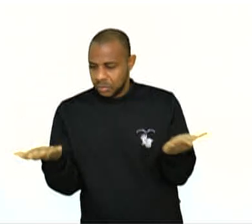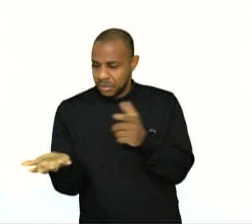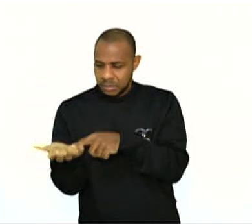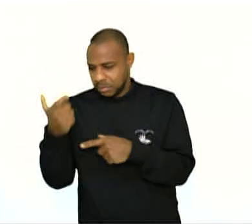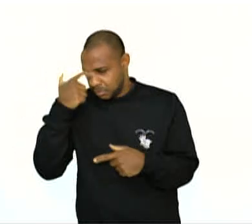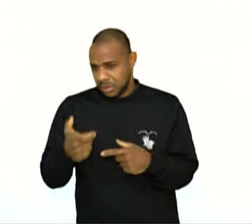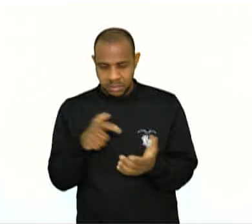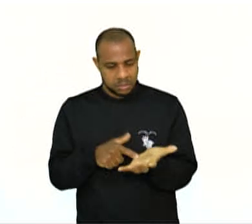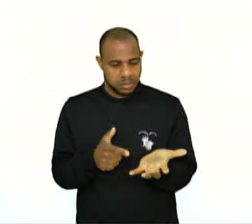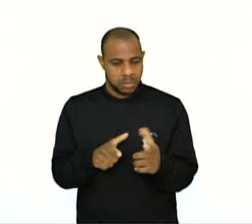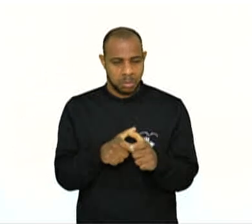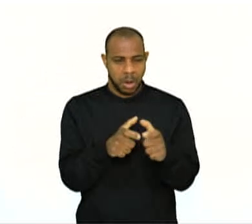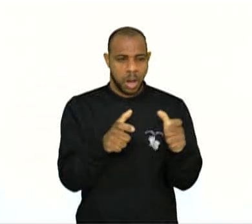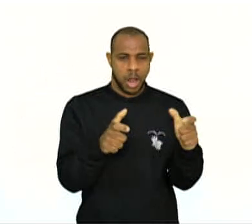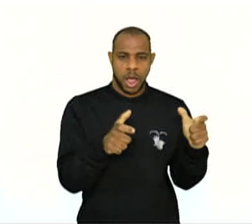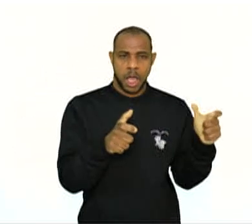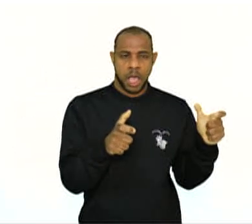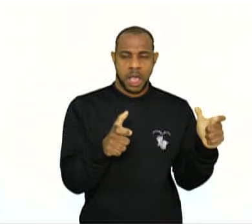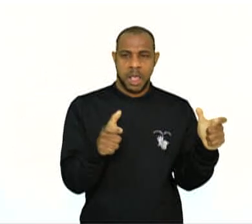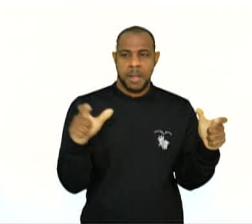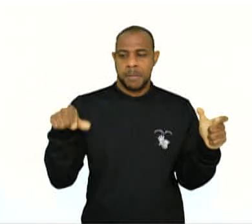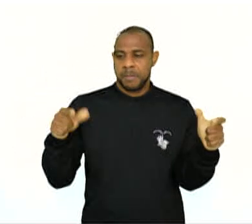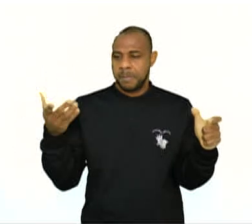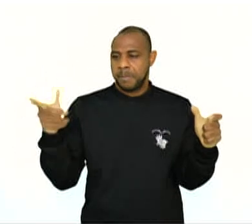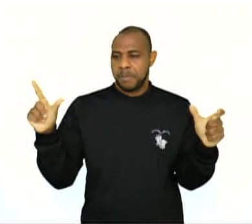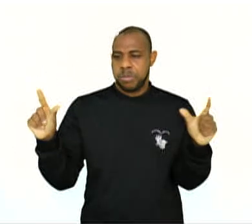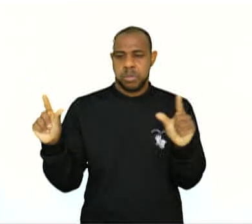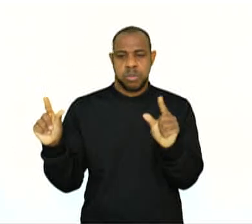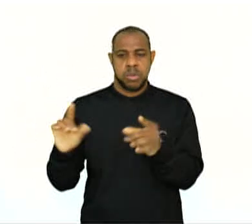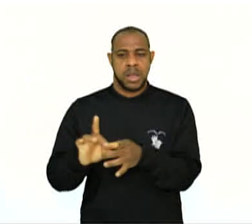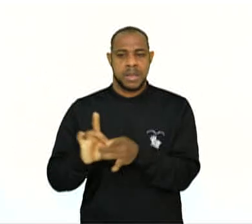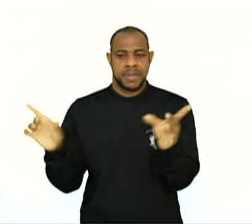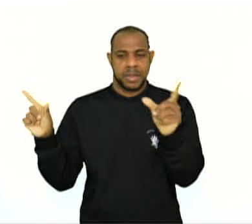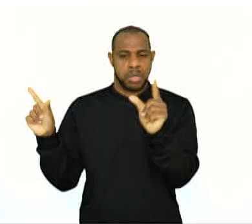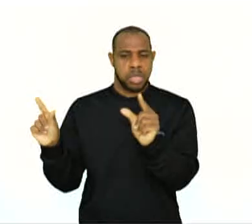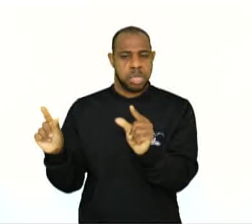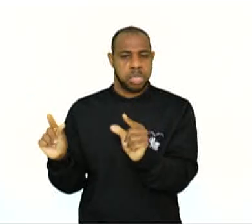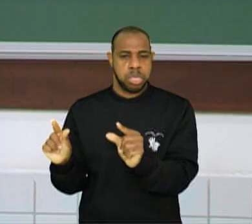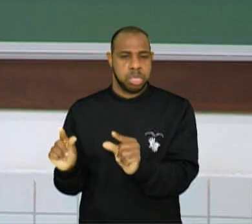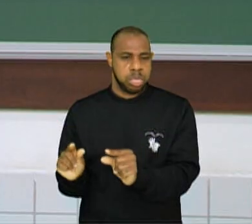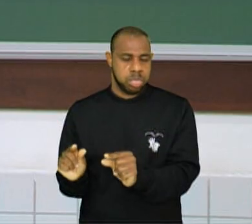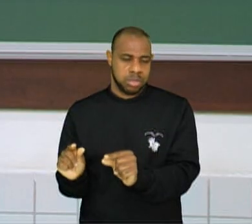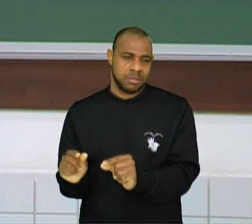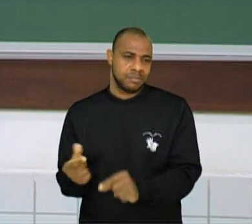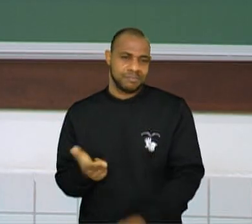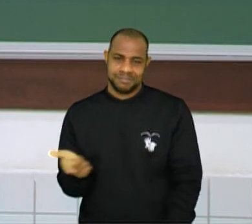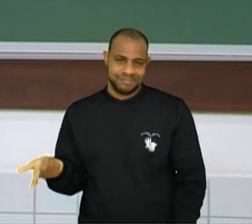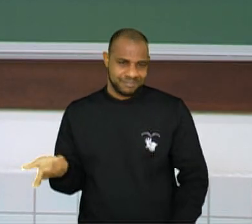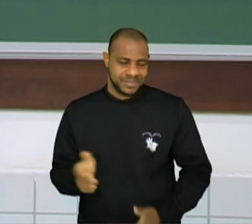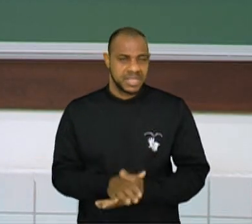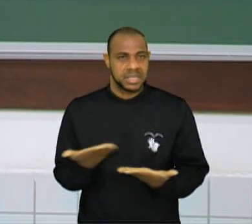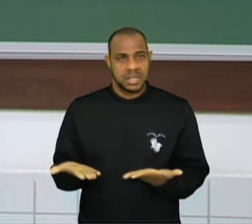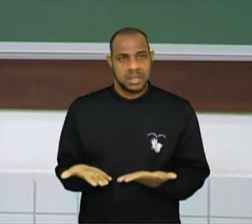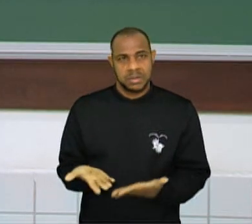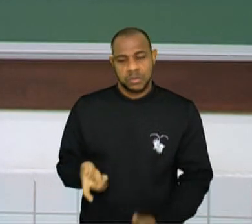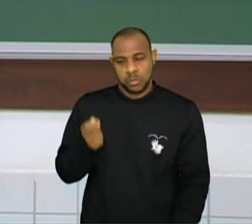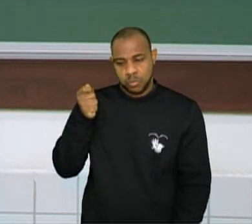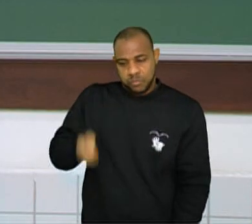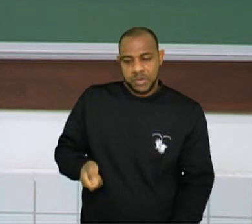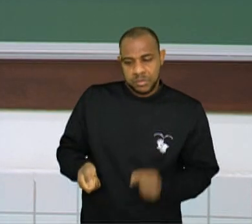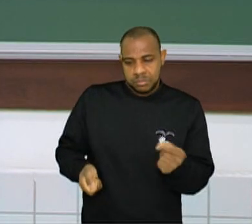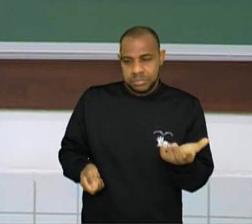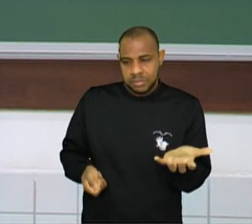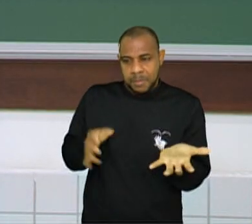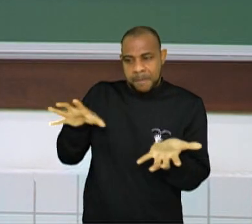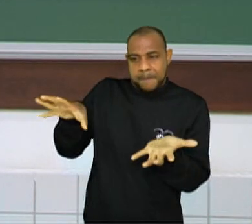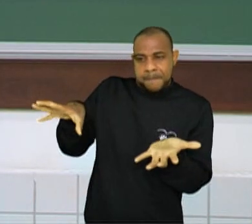governo cresce, menos liberdades individuais vai sobrar para o indivíduo. Né? Até o ponto em que alguns governos tão autoritários tiram do indivíduo